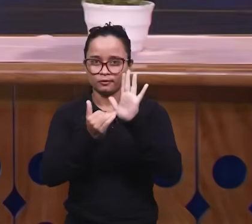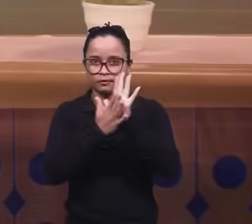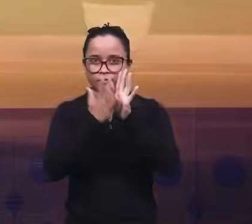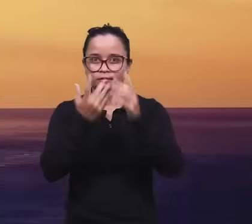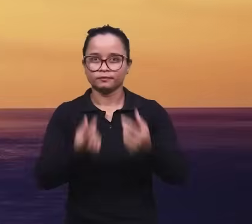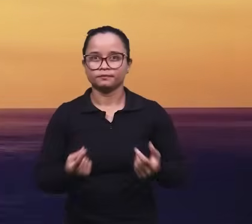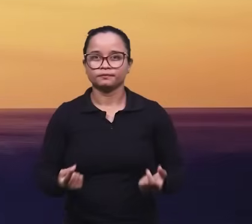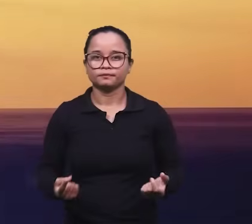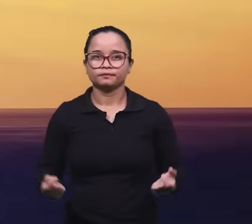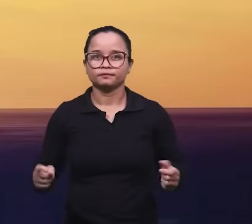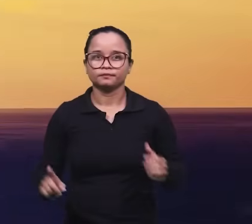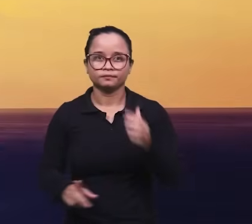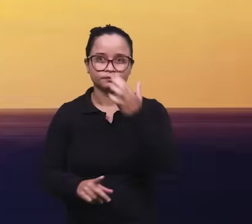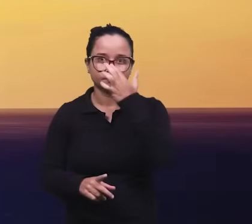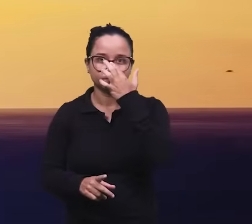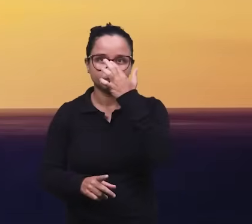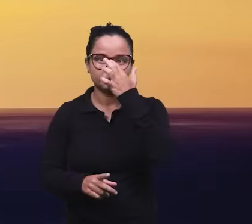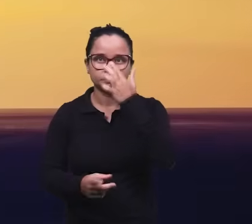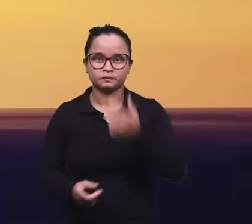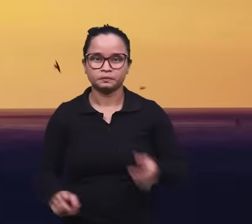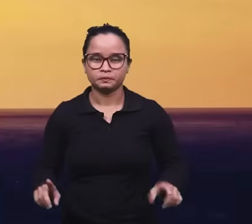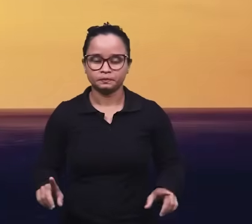clamor.